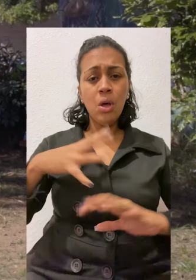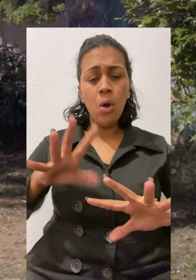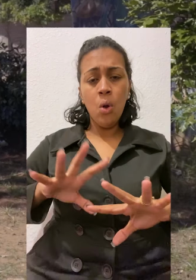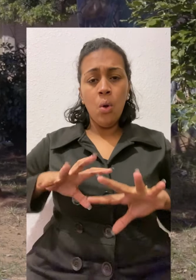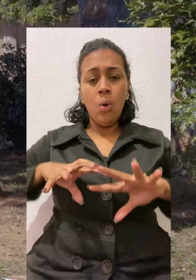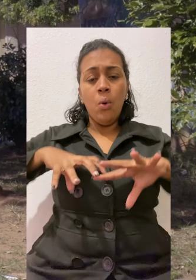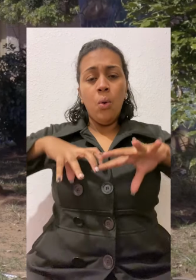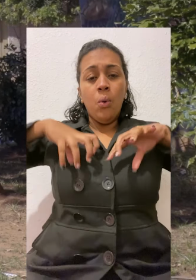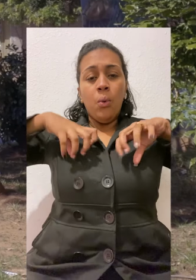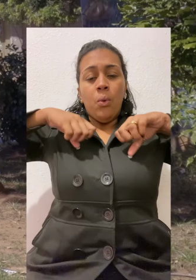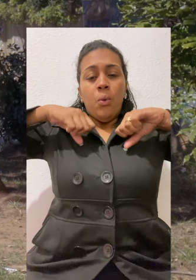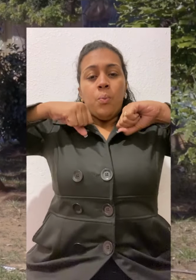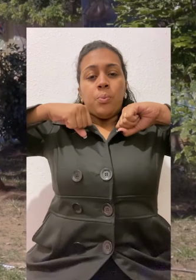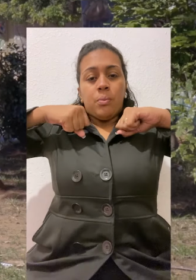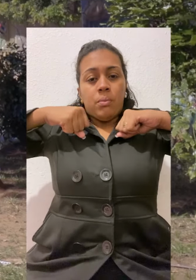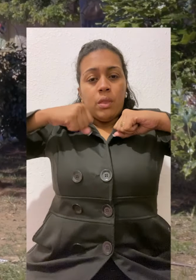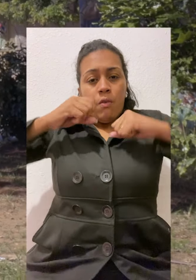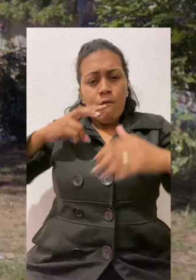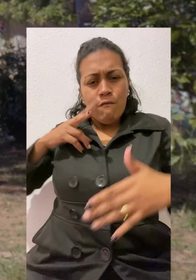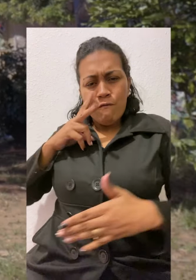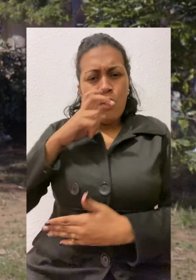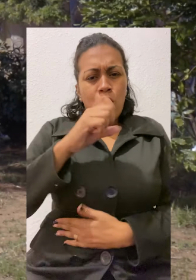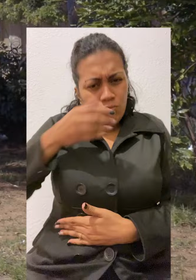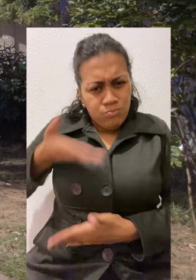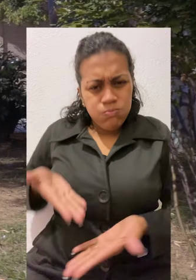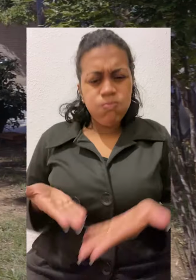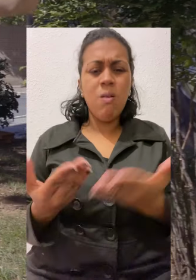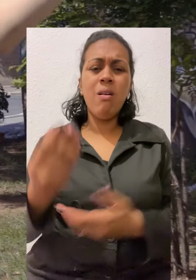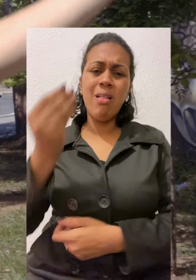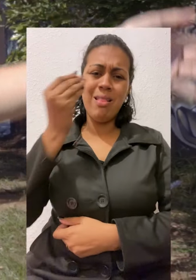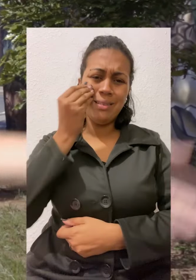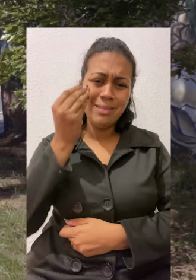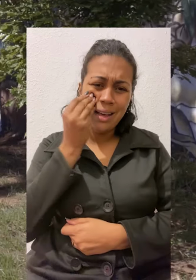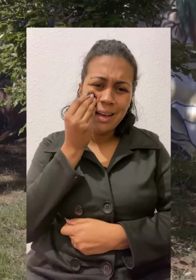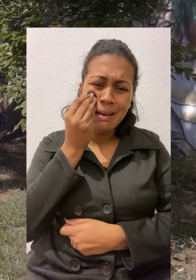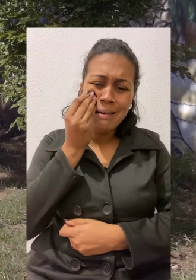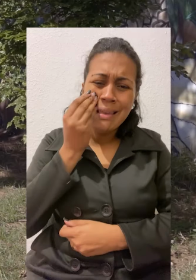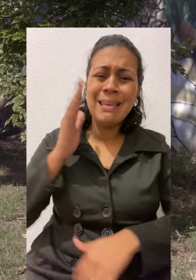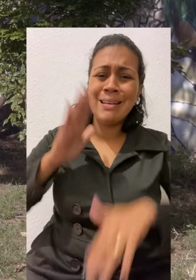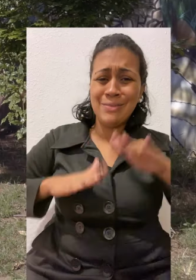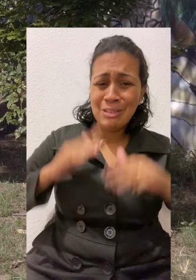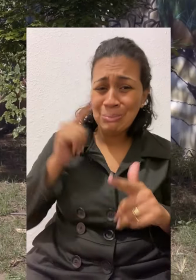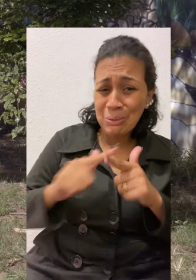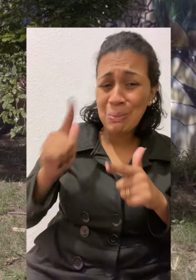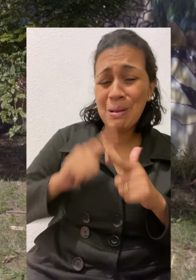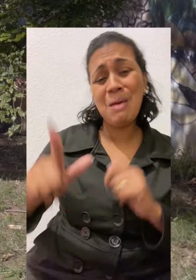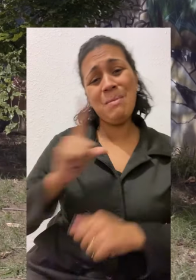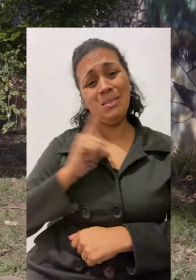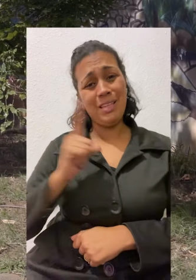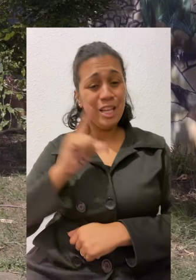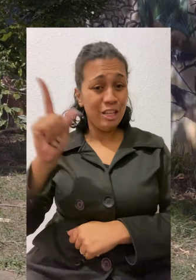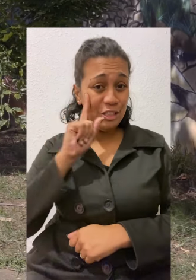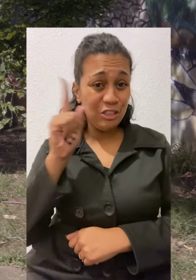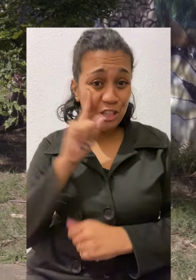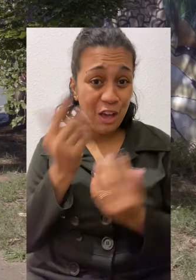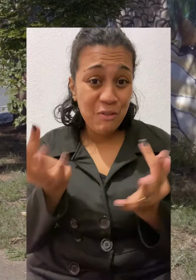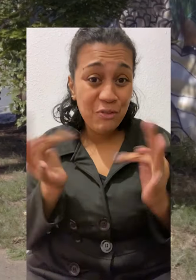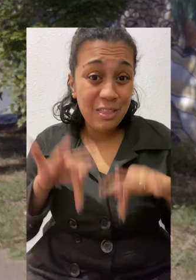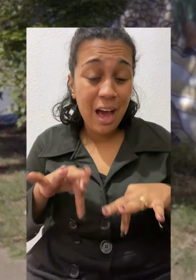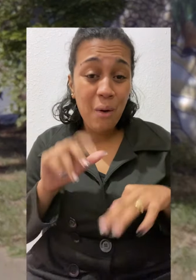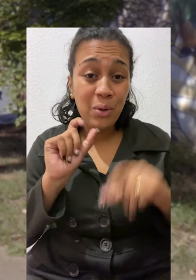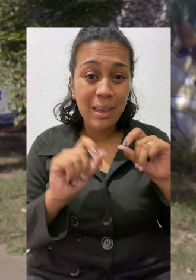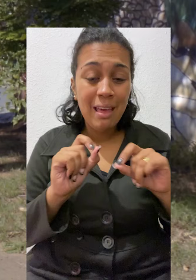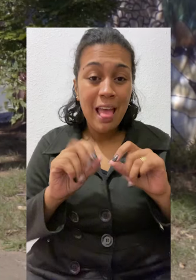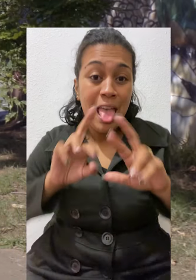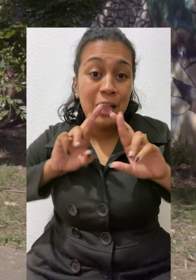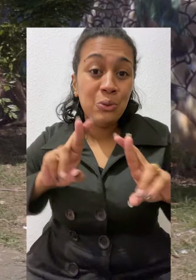Encho os pulmões de ar e vou. O meu fogão é a lenha e ainda tem muita para queimar. No final do